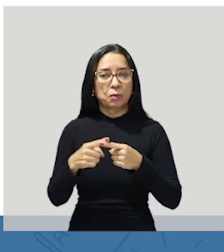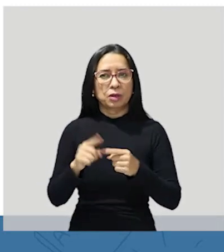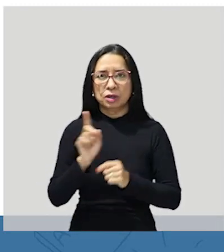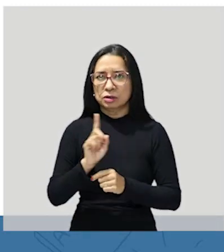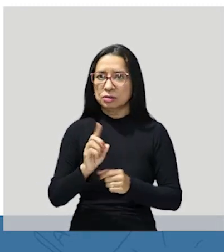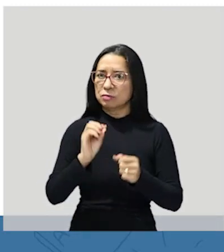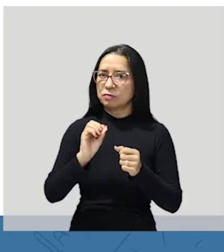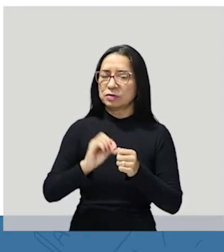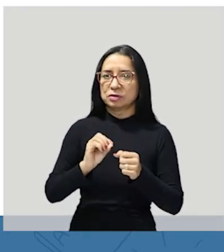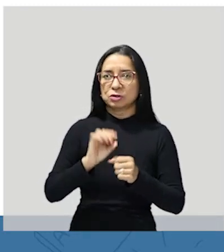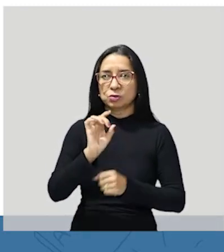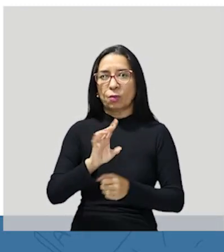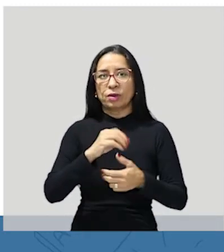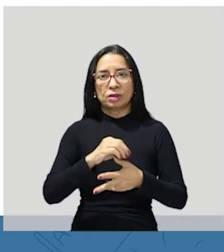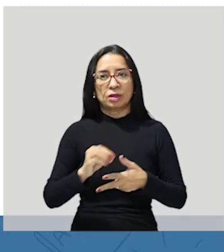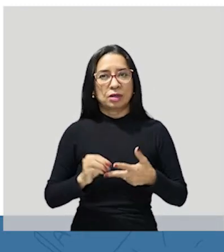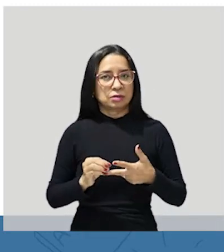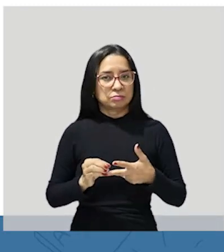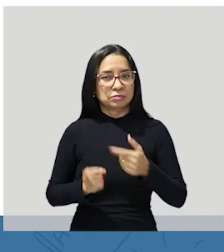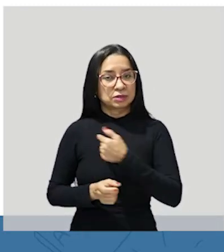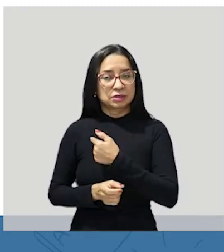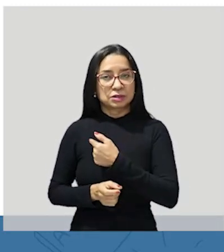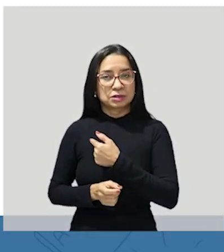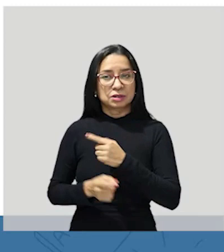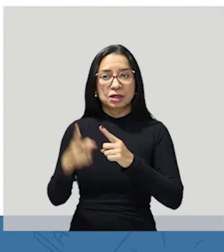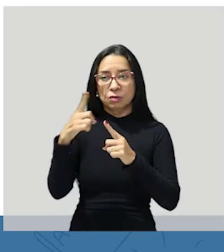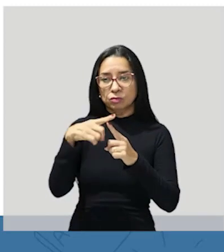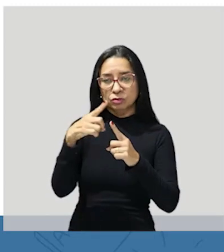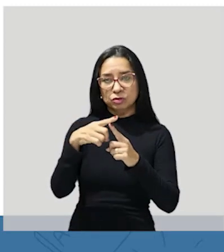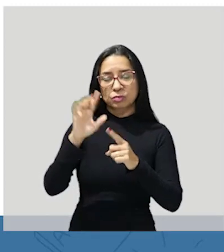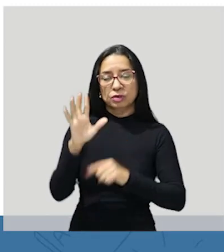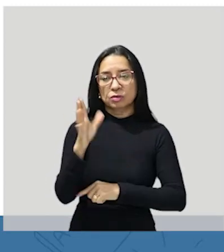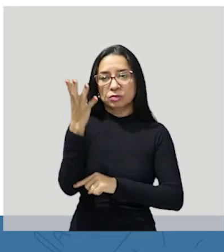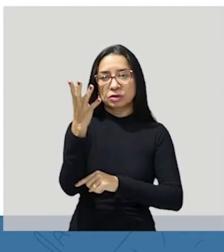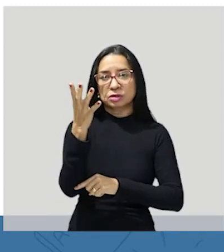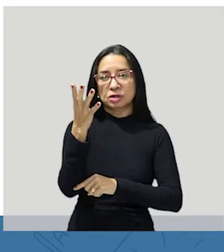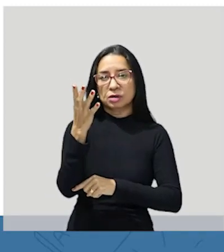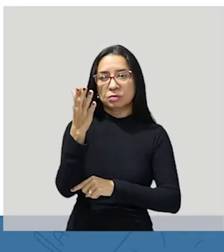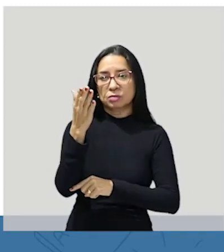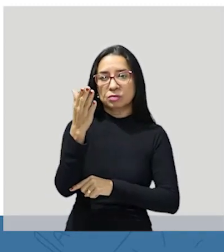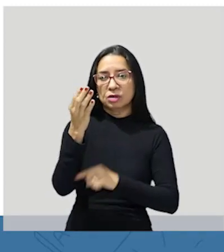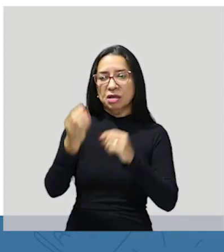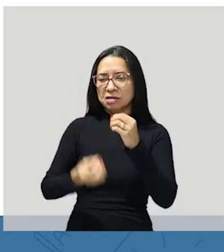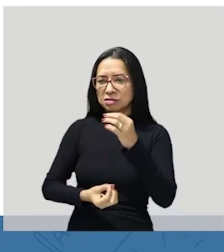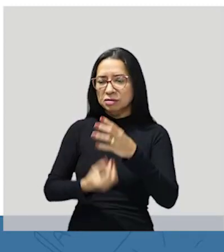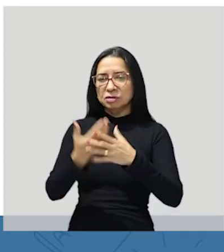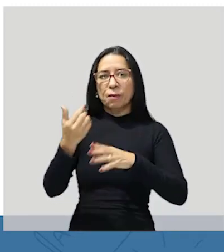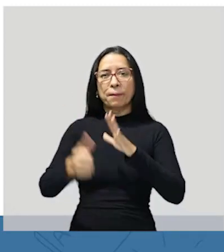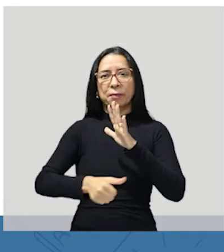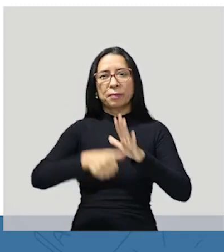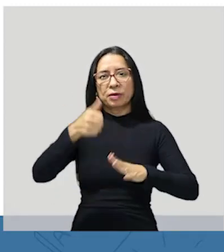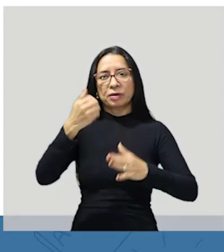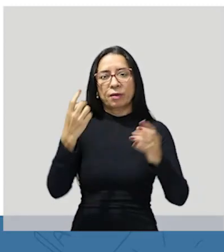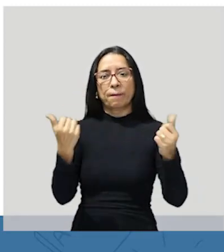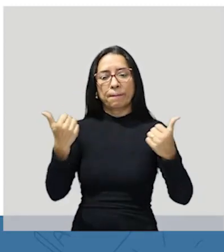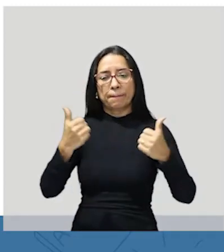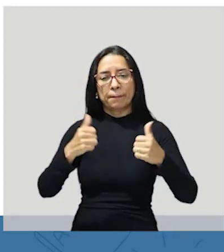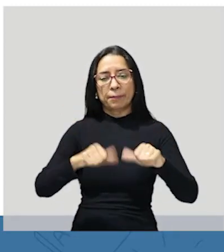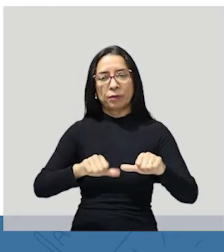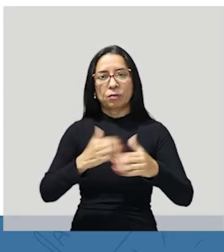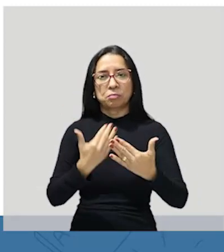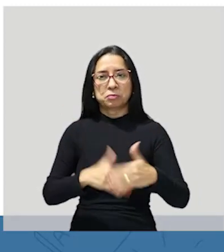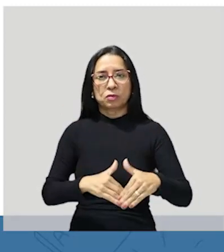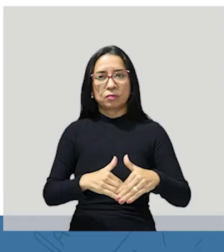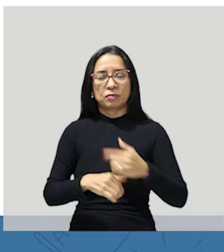vem acontecendo desde a primeira prova. De repente muda. Você tem que estar preparado. É para isso que a gente está aqui,